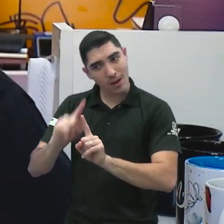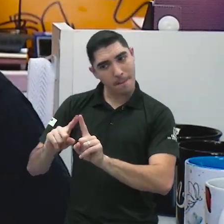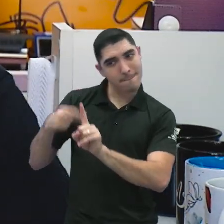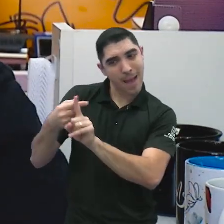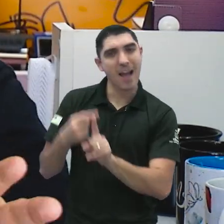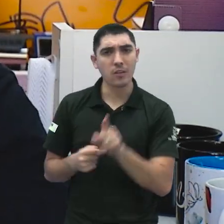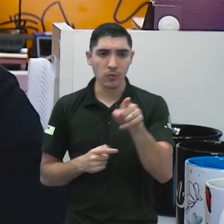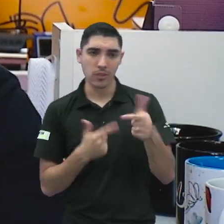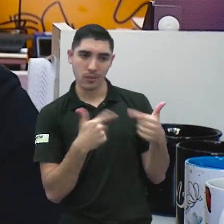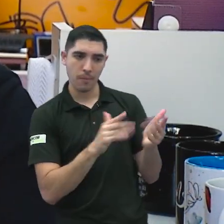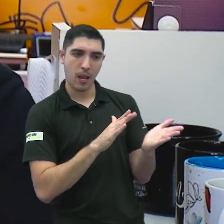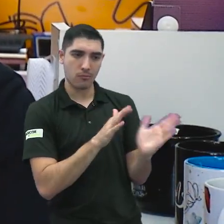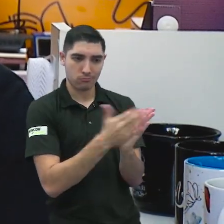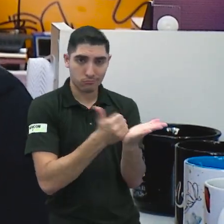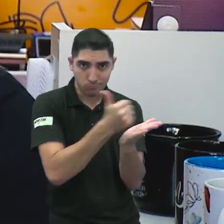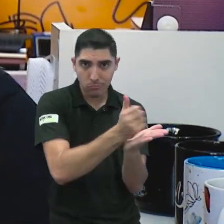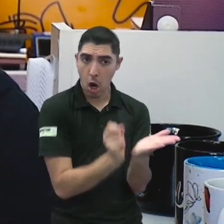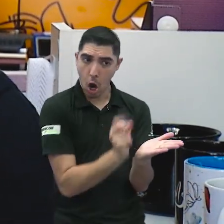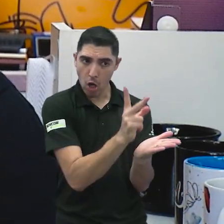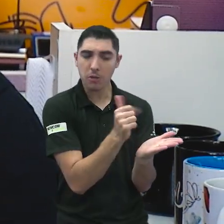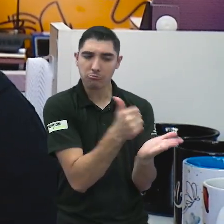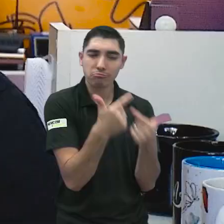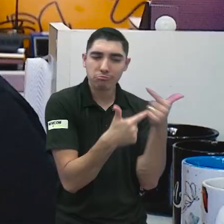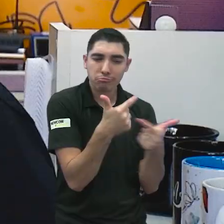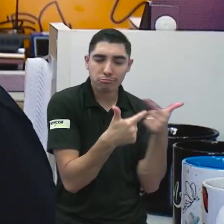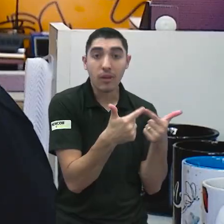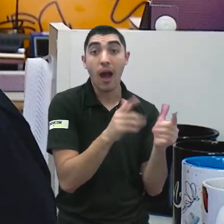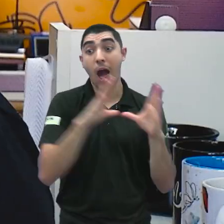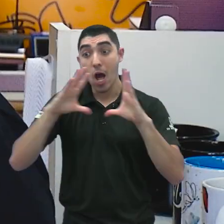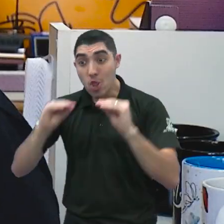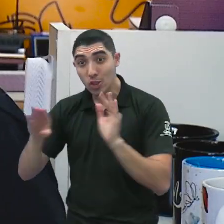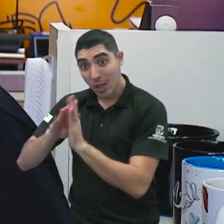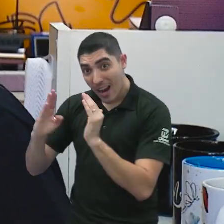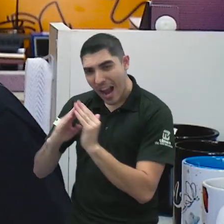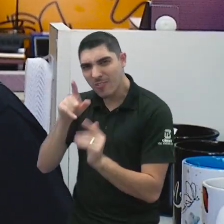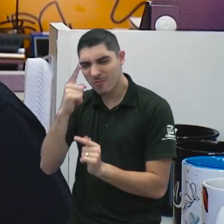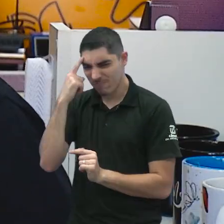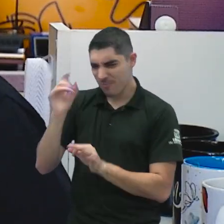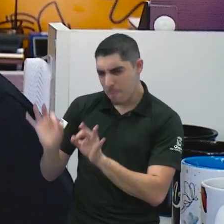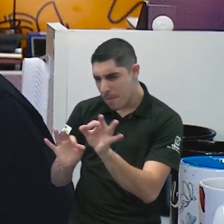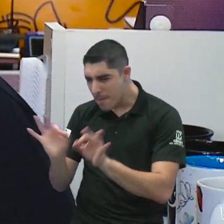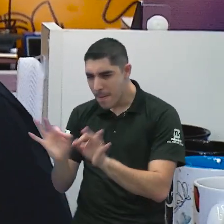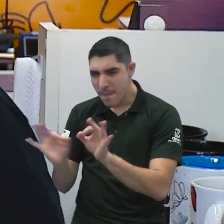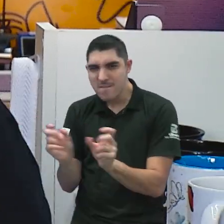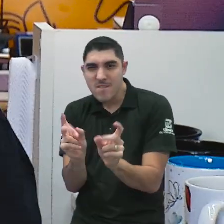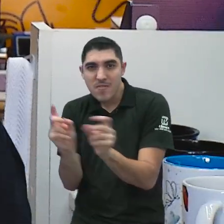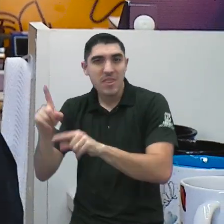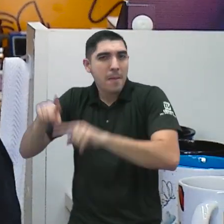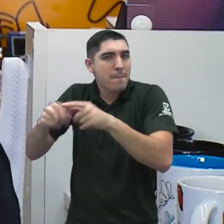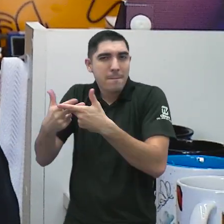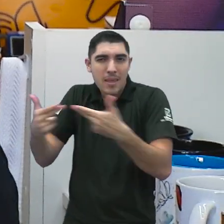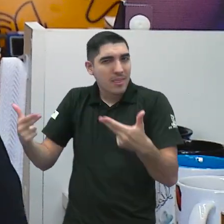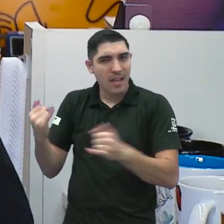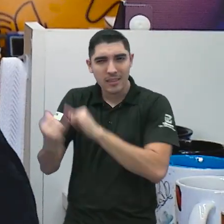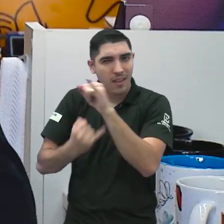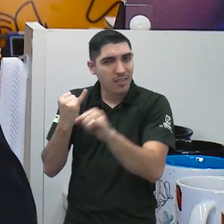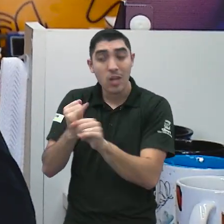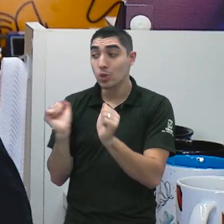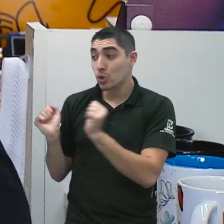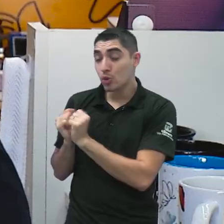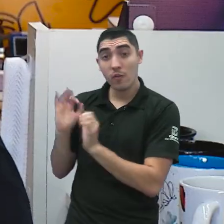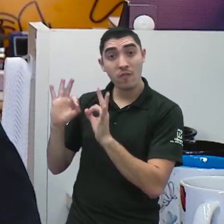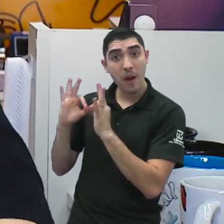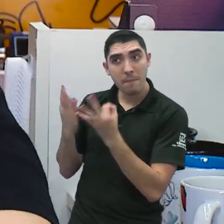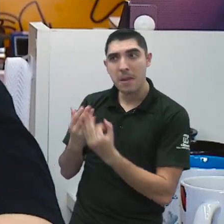extra. Você trabalha lá como CLT, aí você chega à noite, puxa, quanto que tem de pedido? Bota a maquininha para imprimir as etiquetas, separa o produto, pega alguém